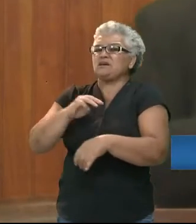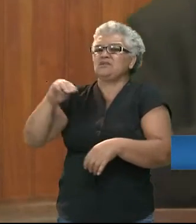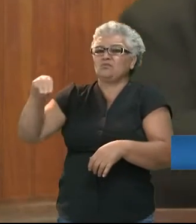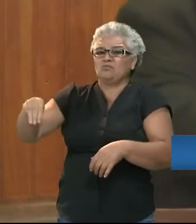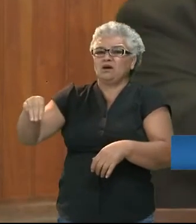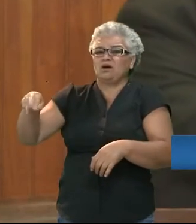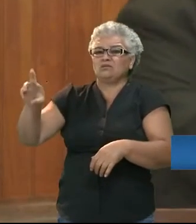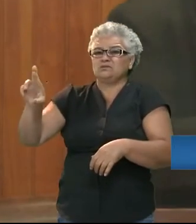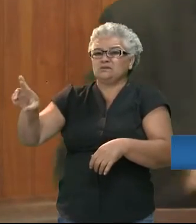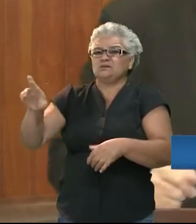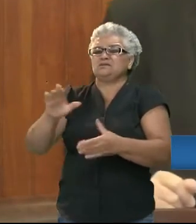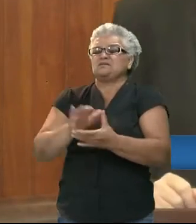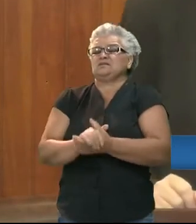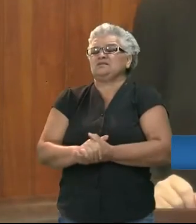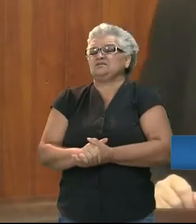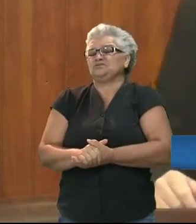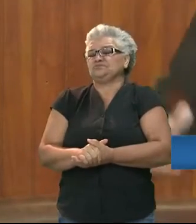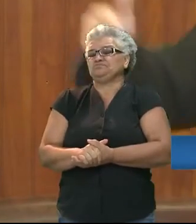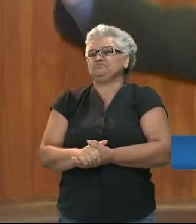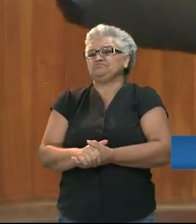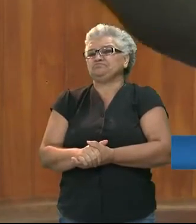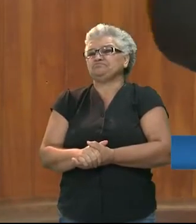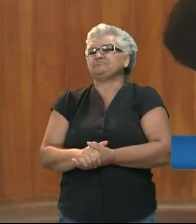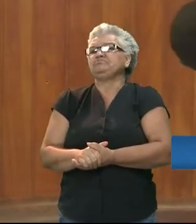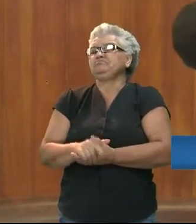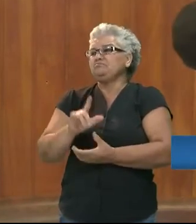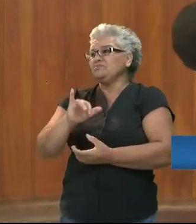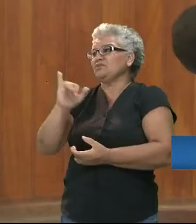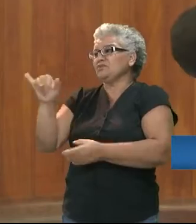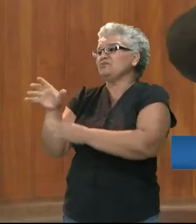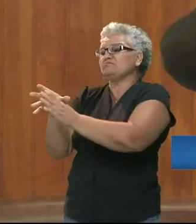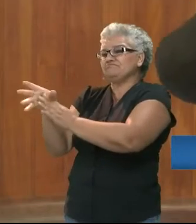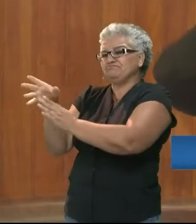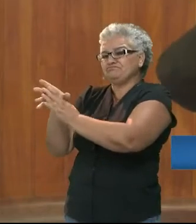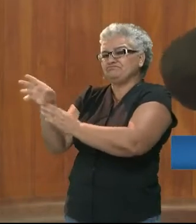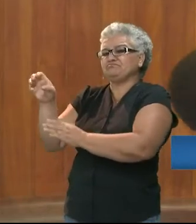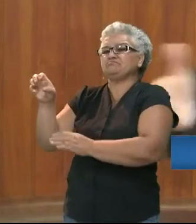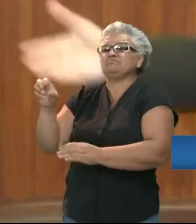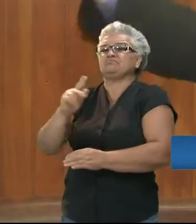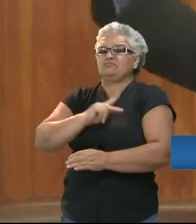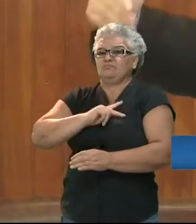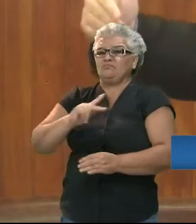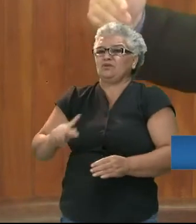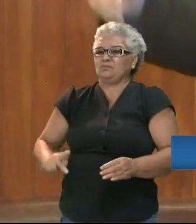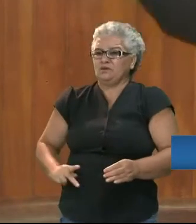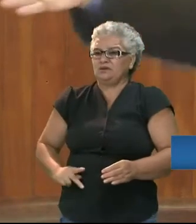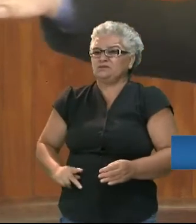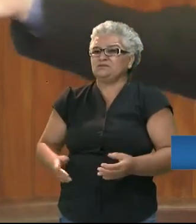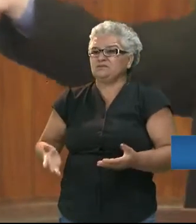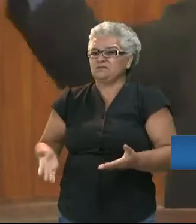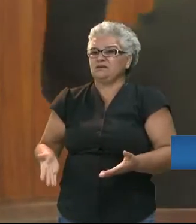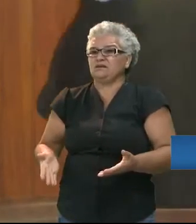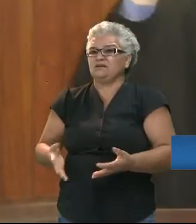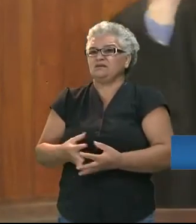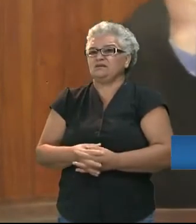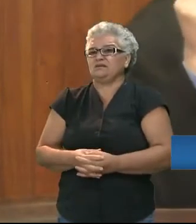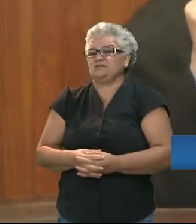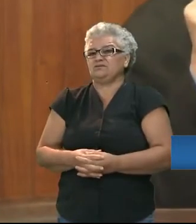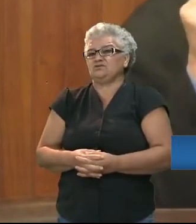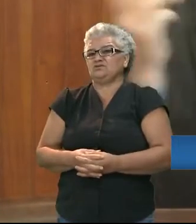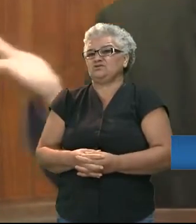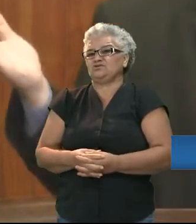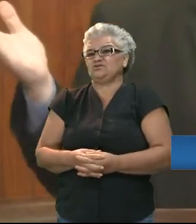que era o nosso presidente até aquele momento, alertei ele, razão pela qual até ele tomou a iniciativa de, na posse, fazer uma